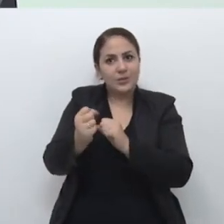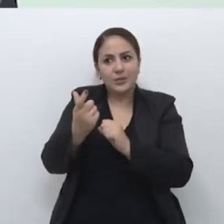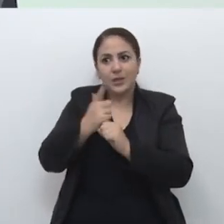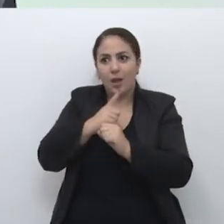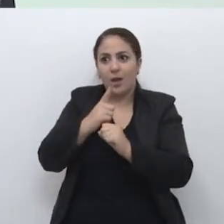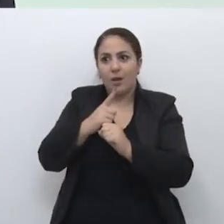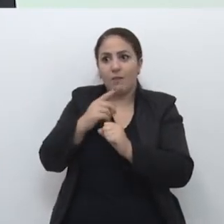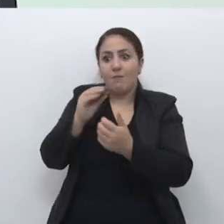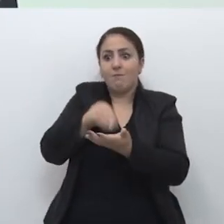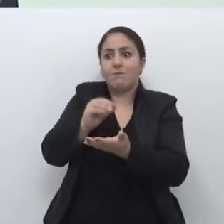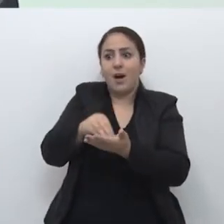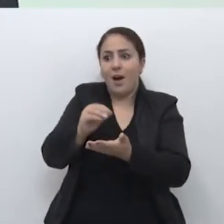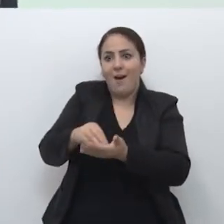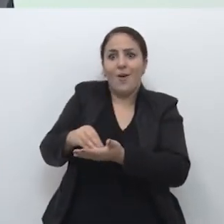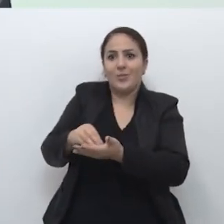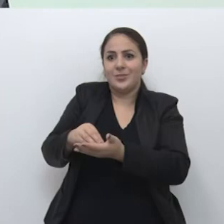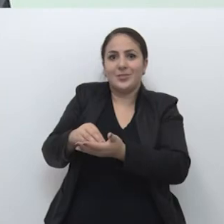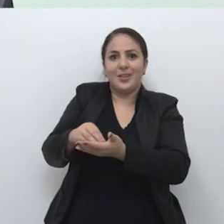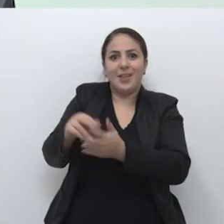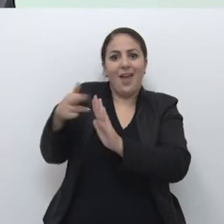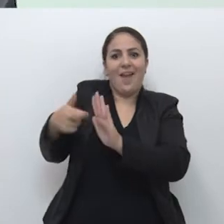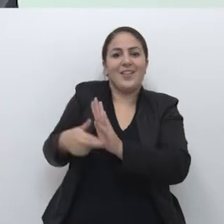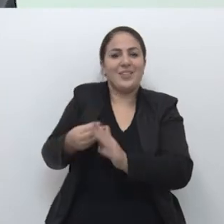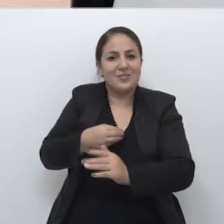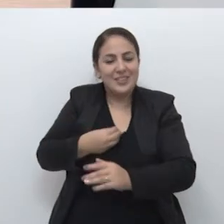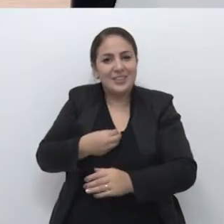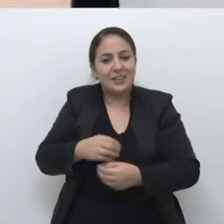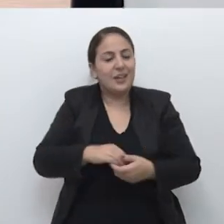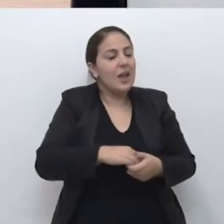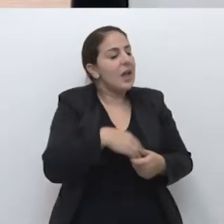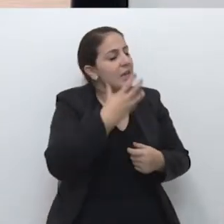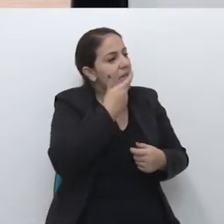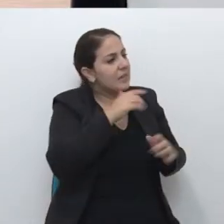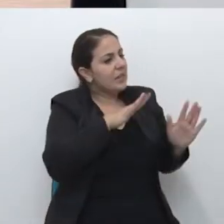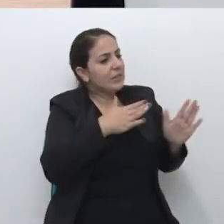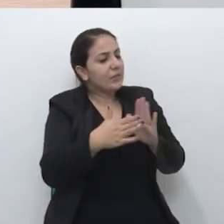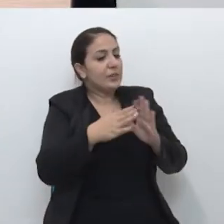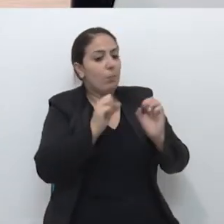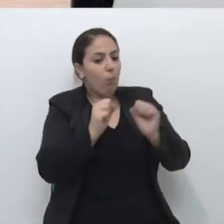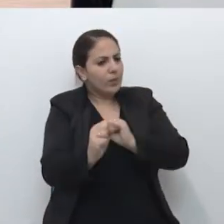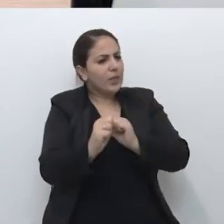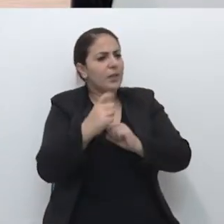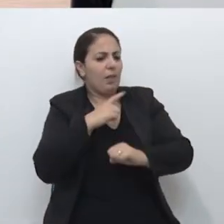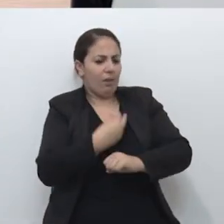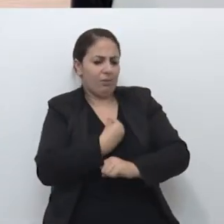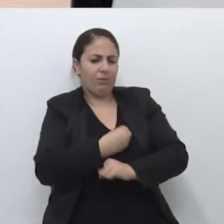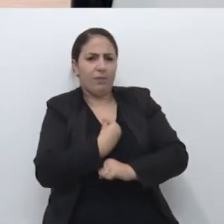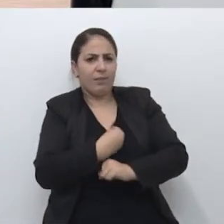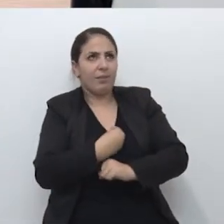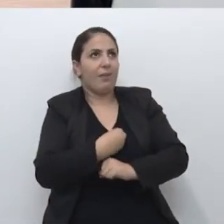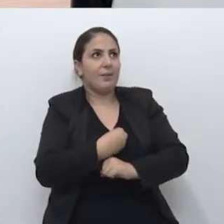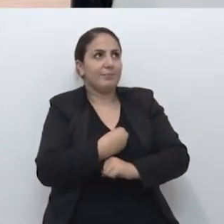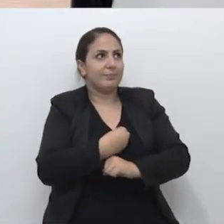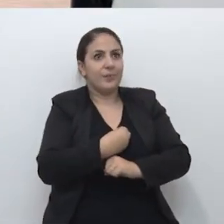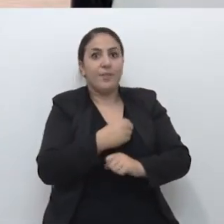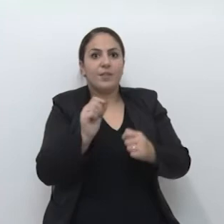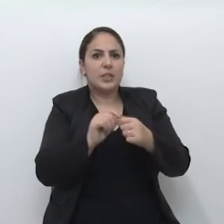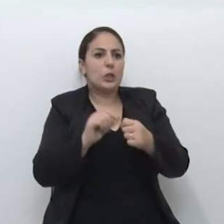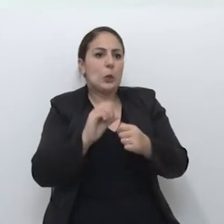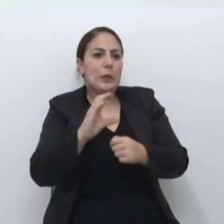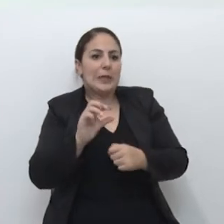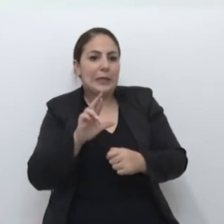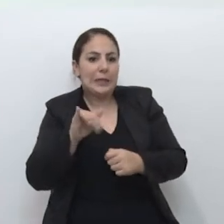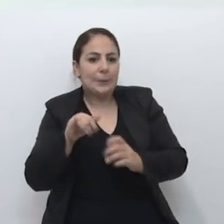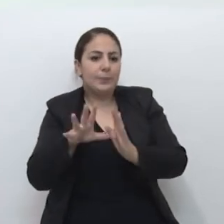um desregrado da vida. Uma criança que está saindo muitas vezes, que poderia estar até mesmo